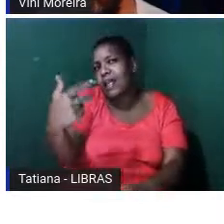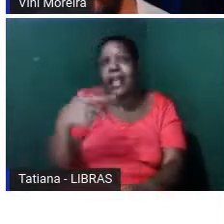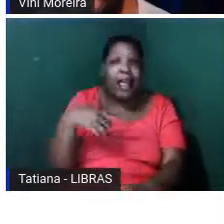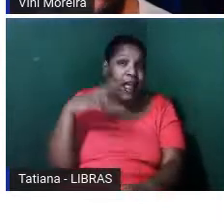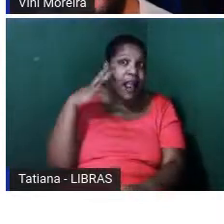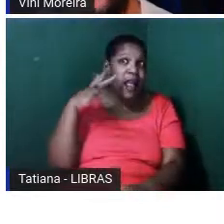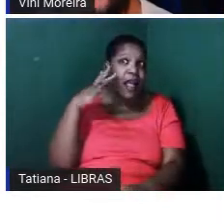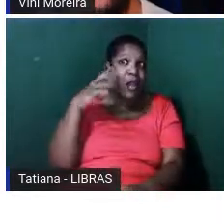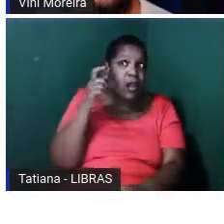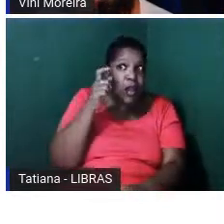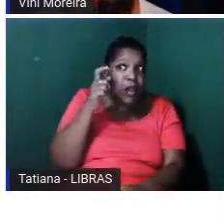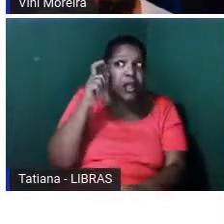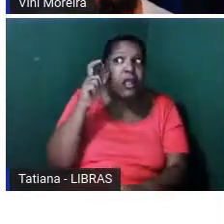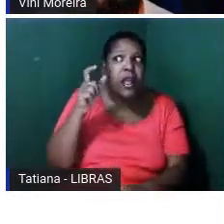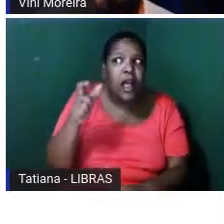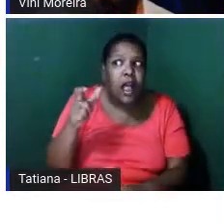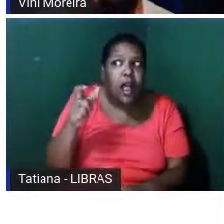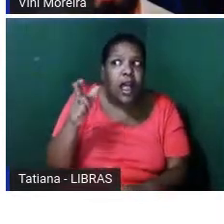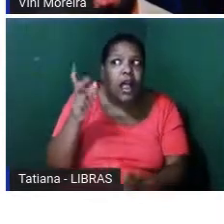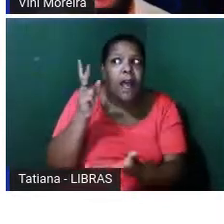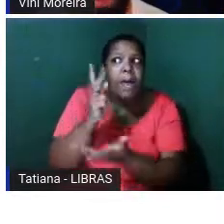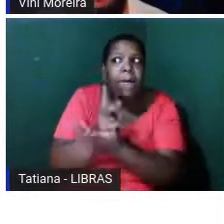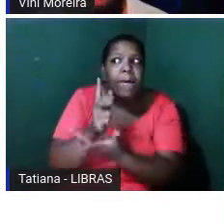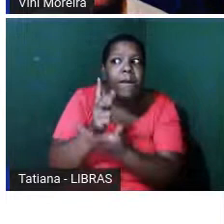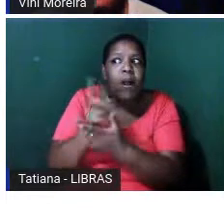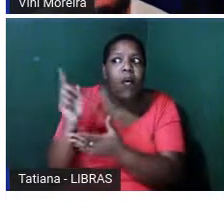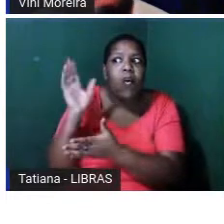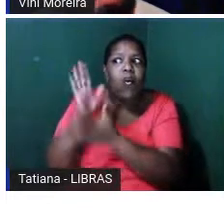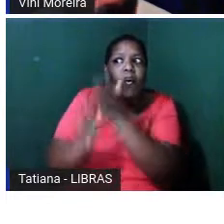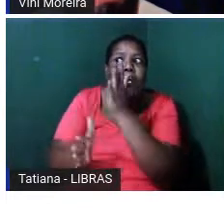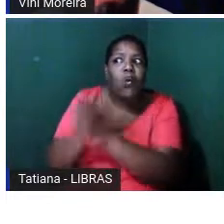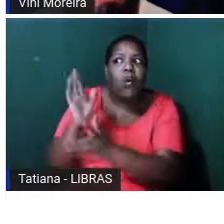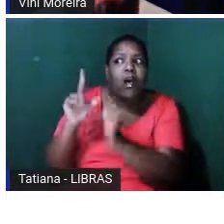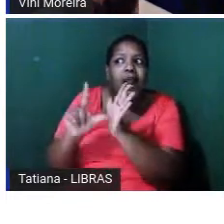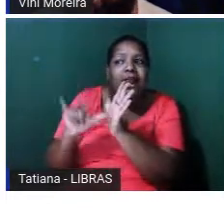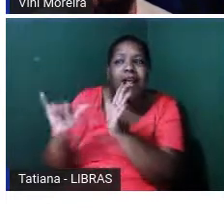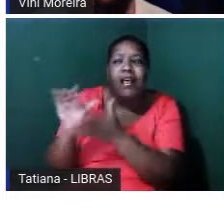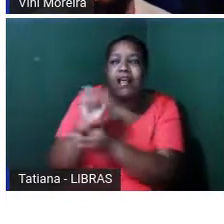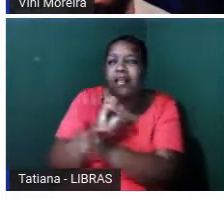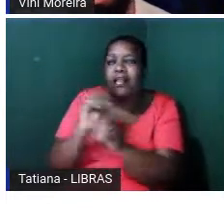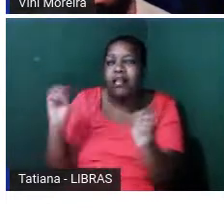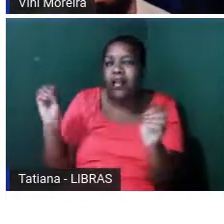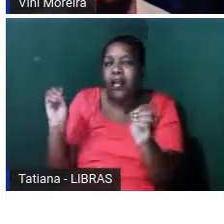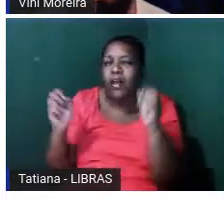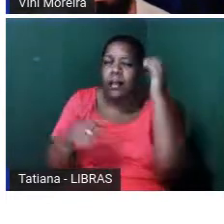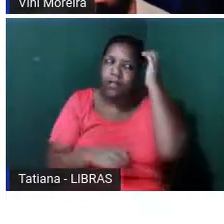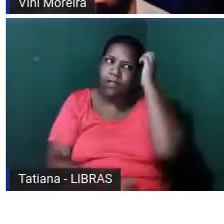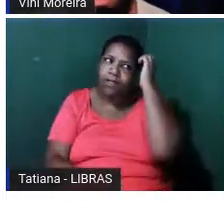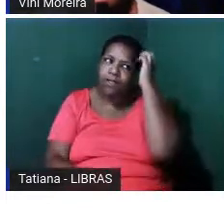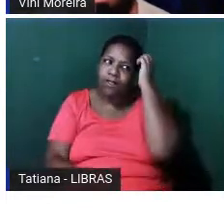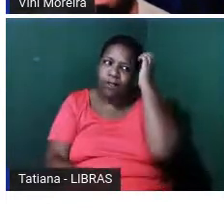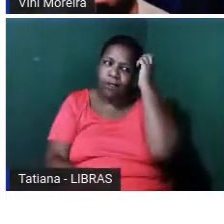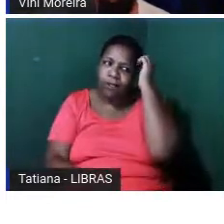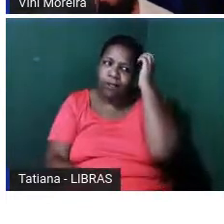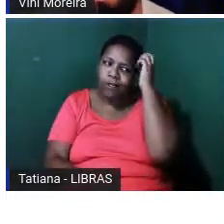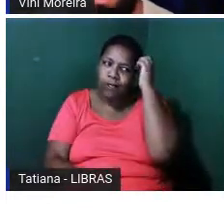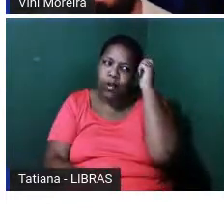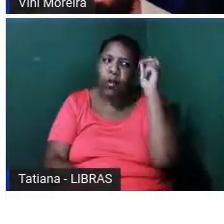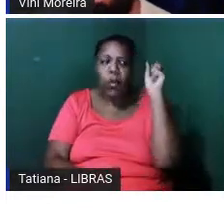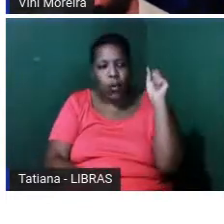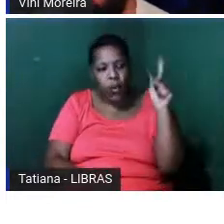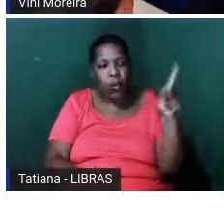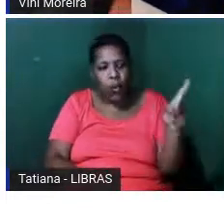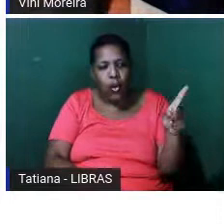legal o e mesmo assim não infringiu nenhuma lei e é fui eu que pensei o seguinte tá esse